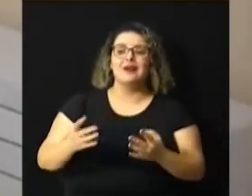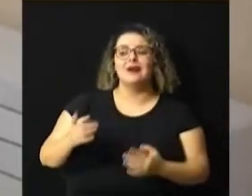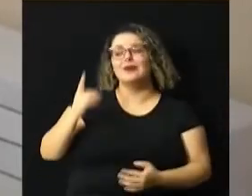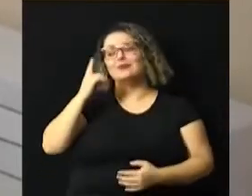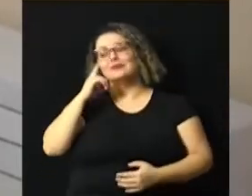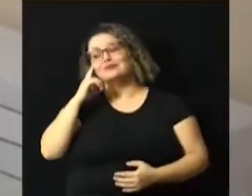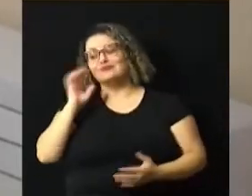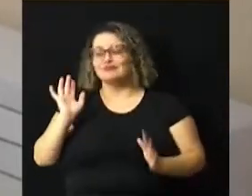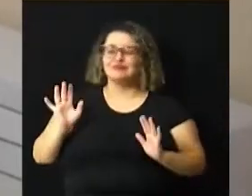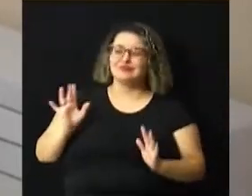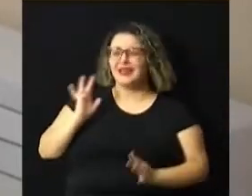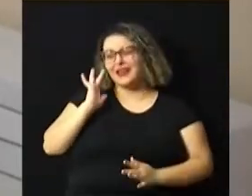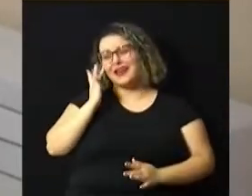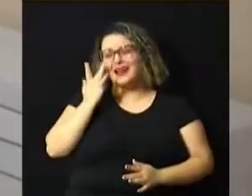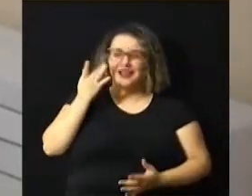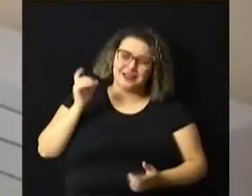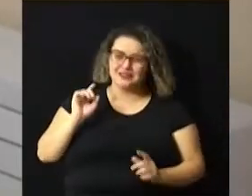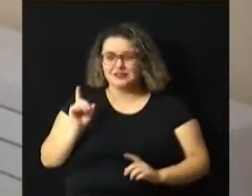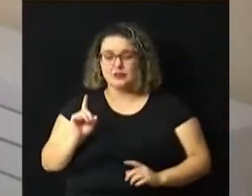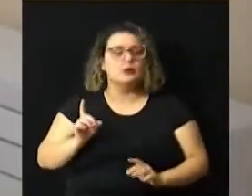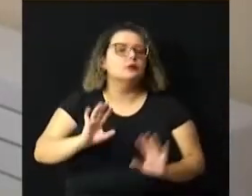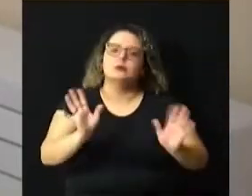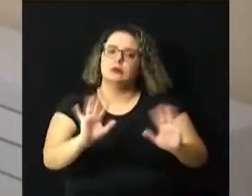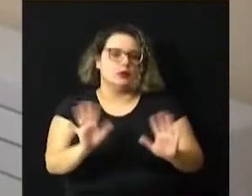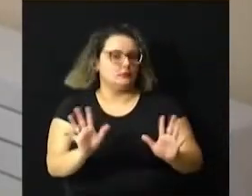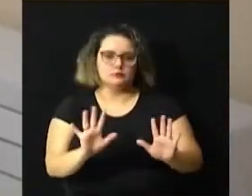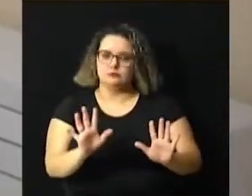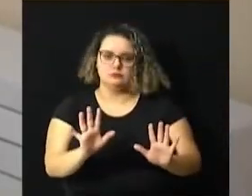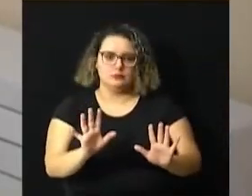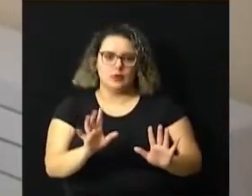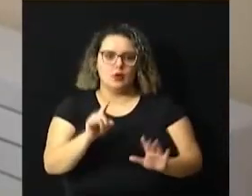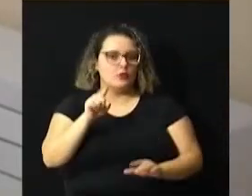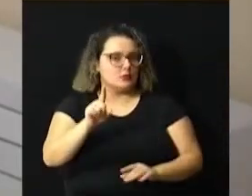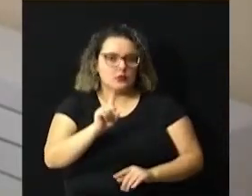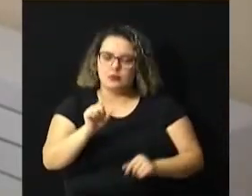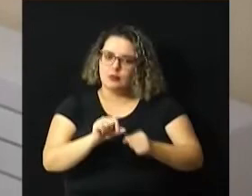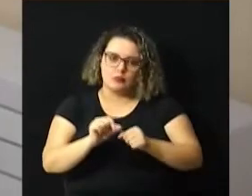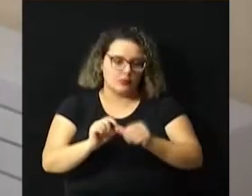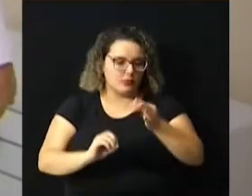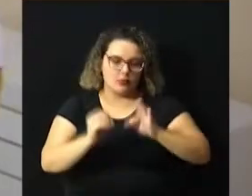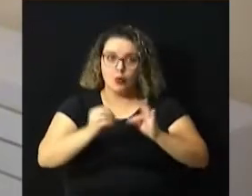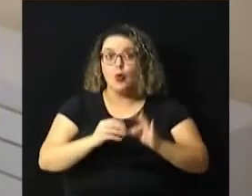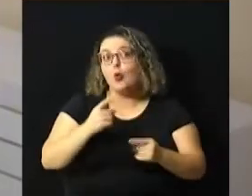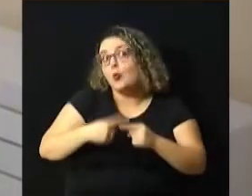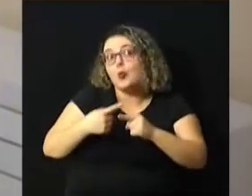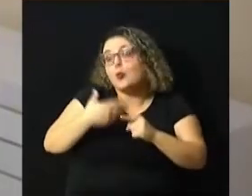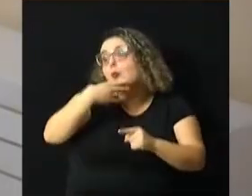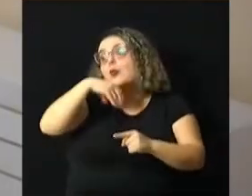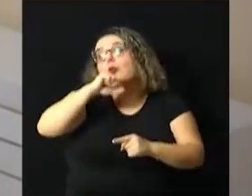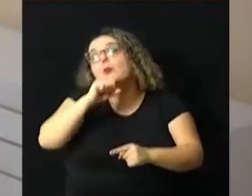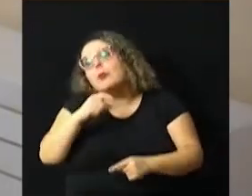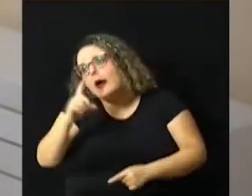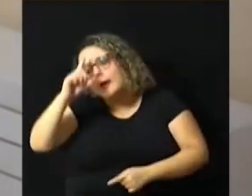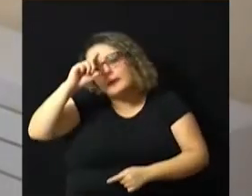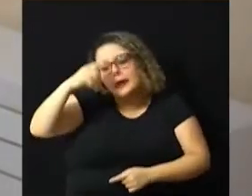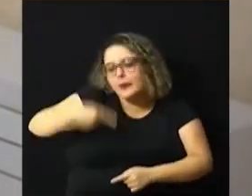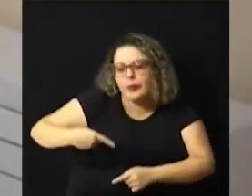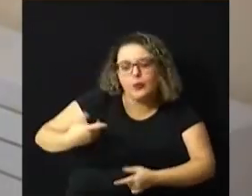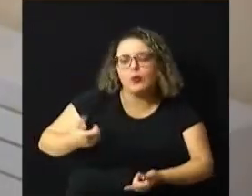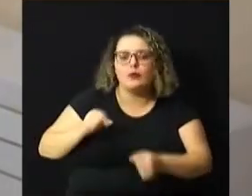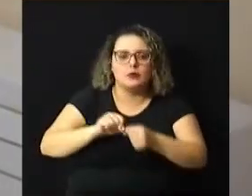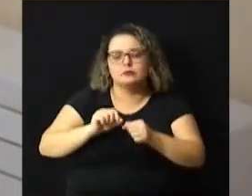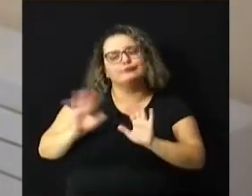deixa eu pensar. Eu acho que pode ser. Exato. Não tem dessa, você não faz terapia ocupacional porque seu pai falou pra fazer. Exato. Verdade é